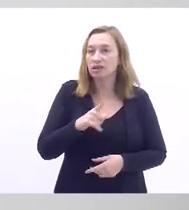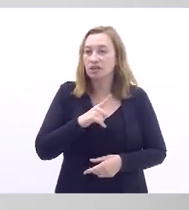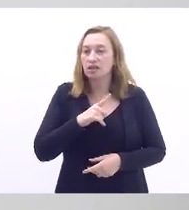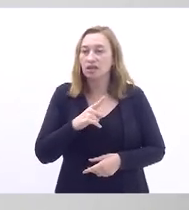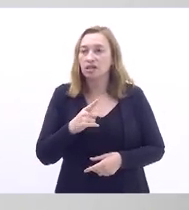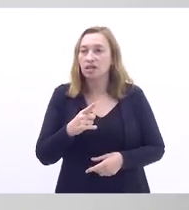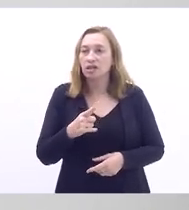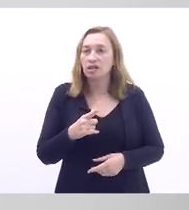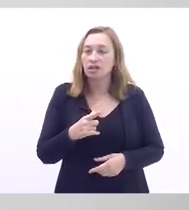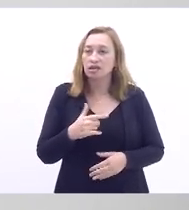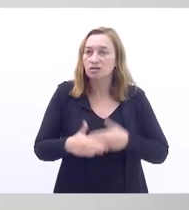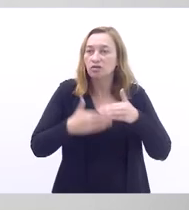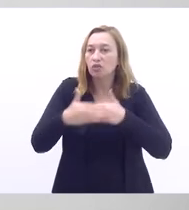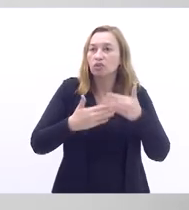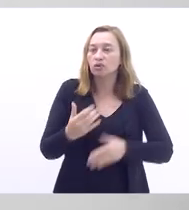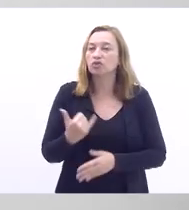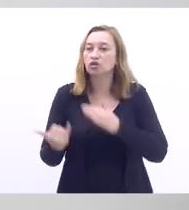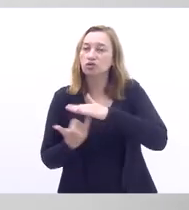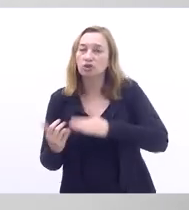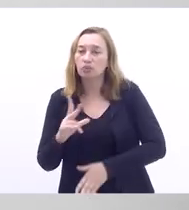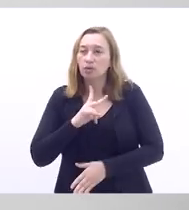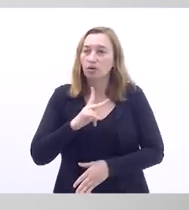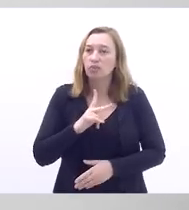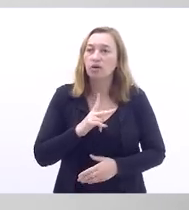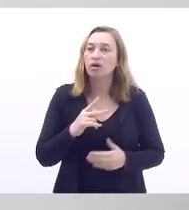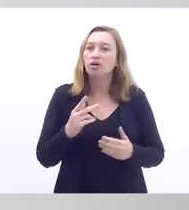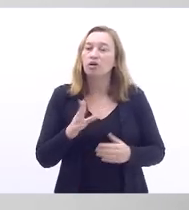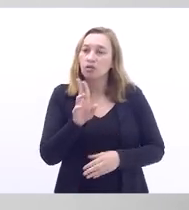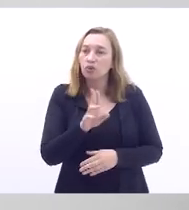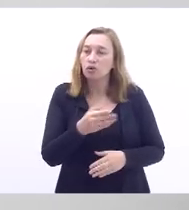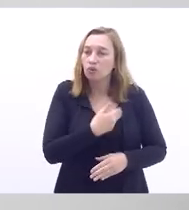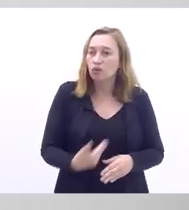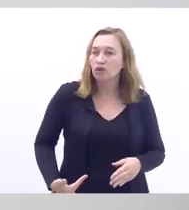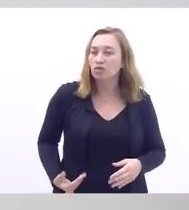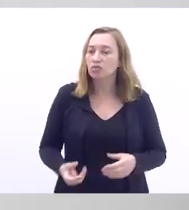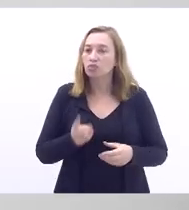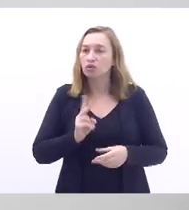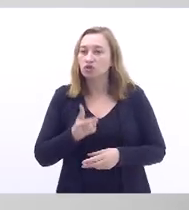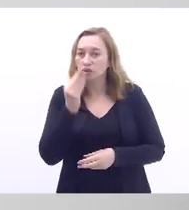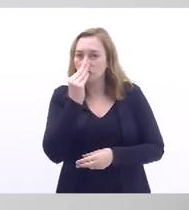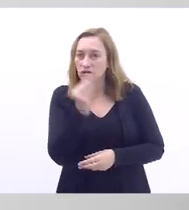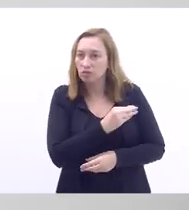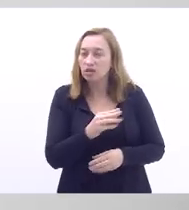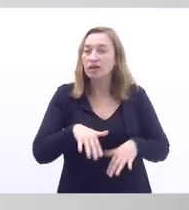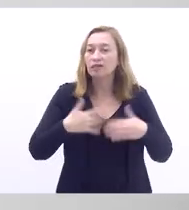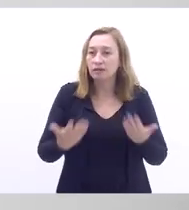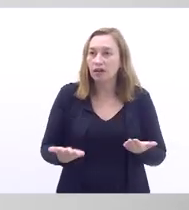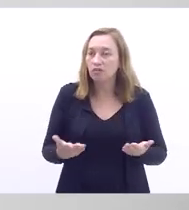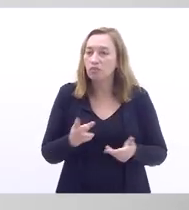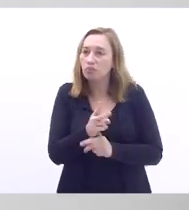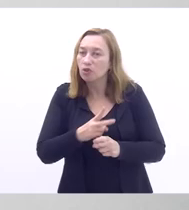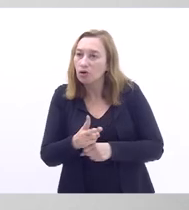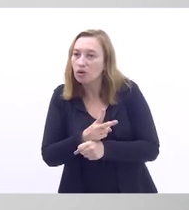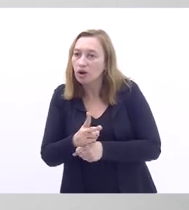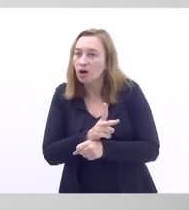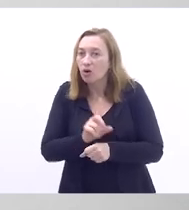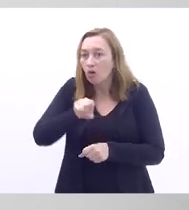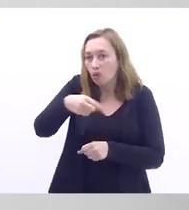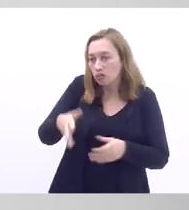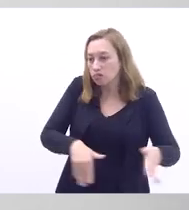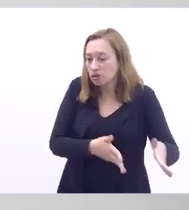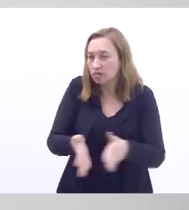enquanto instituição própria o governo continuava de costas então então vamos procurar outro caminho